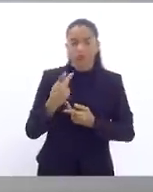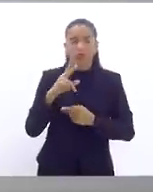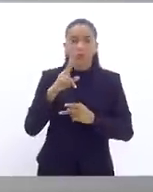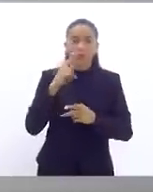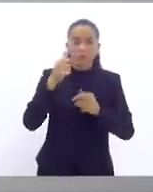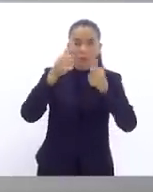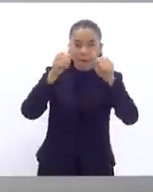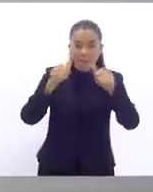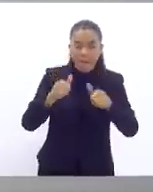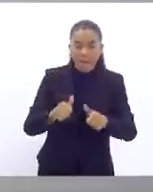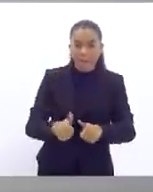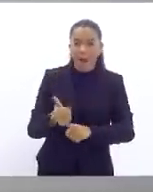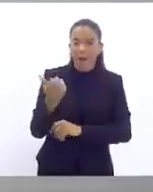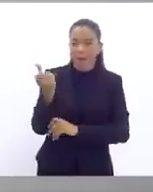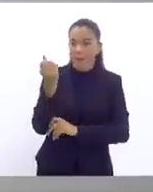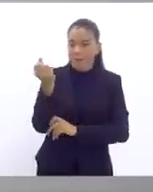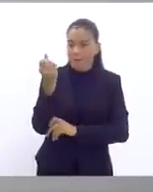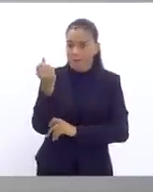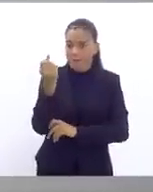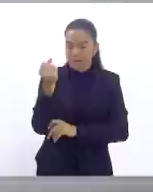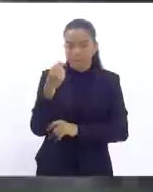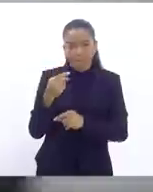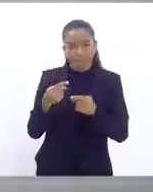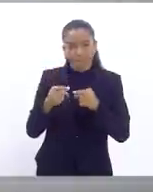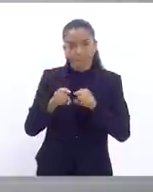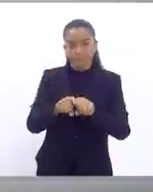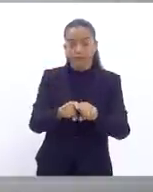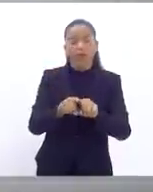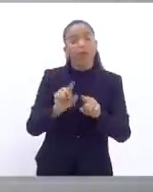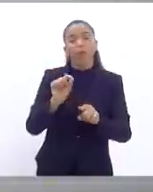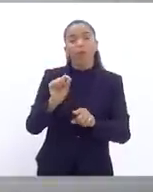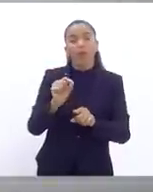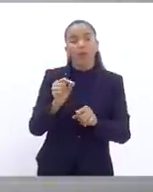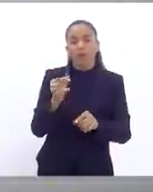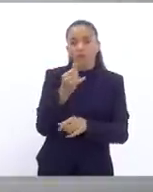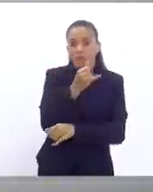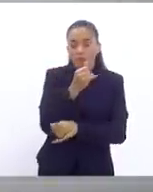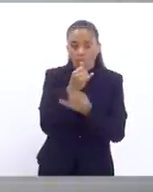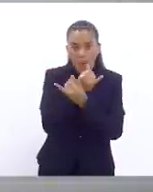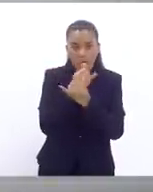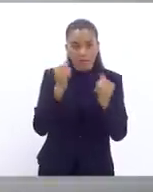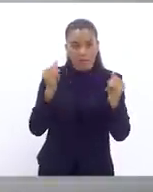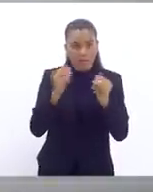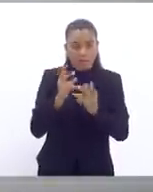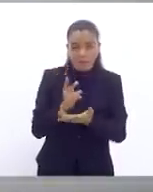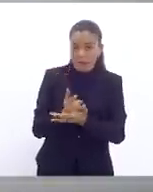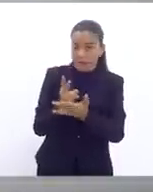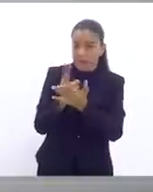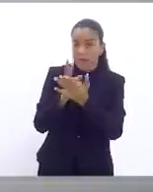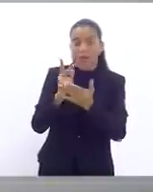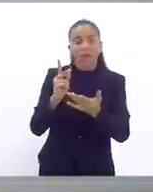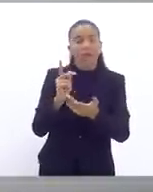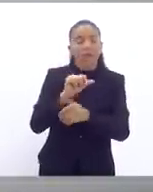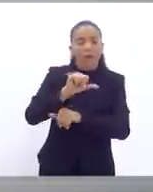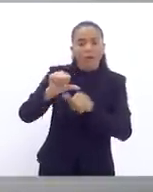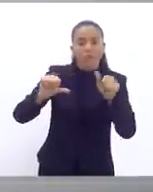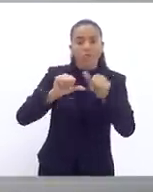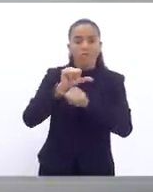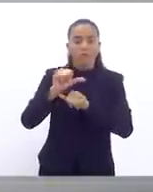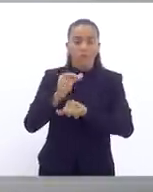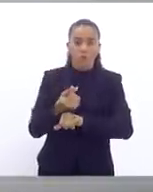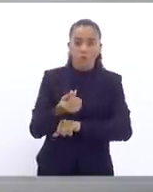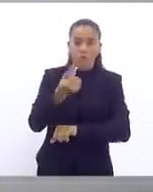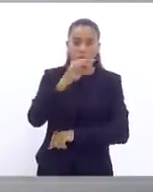com direito a paridade acontecem de forma automática sempre que ocorrer o reajuste do